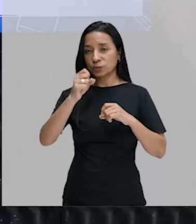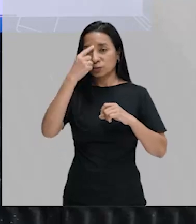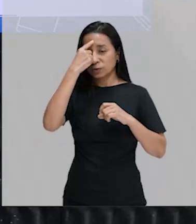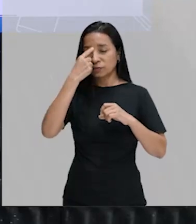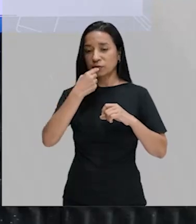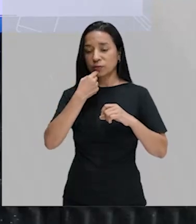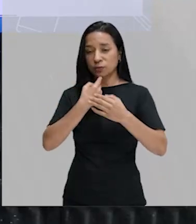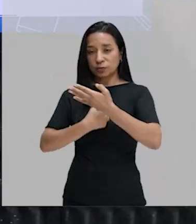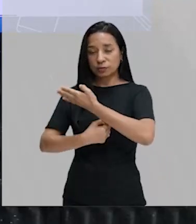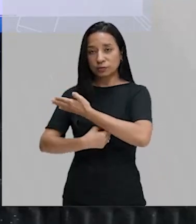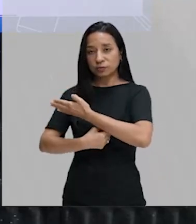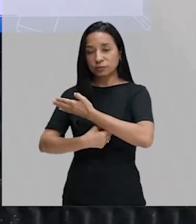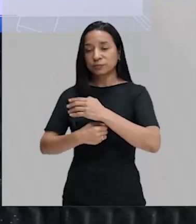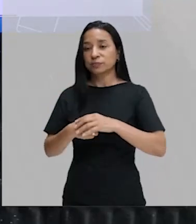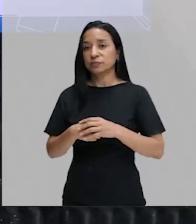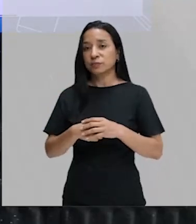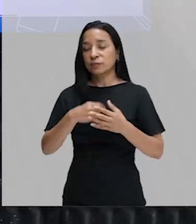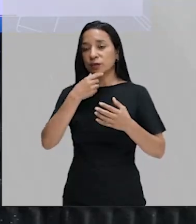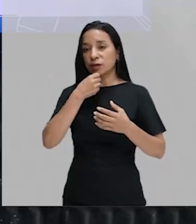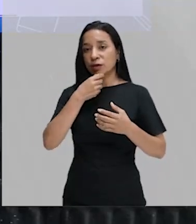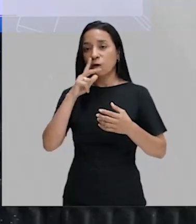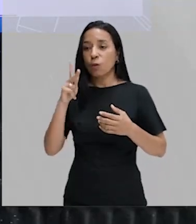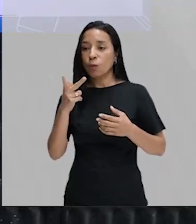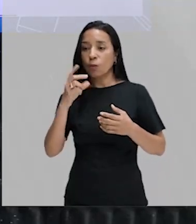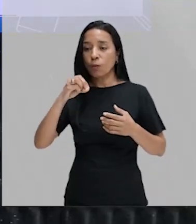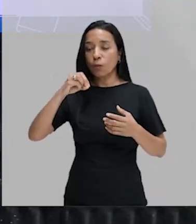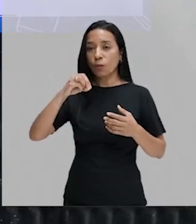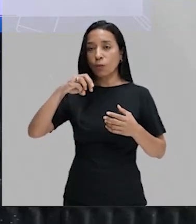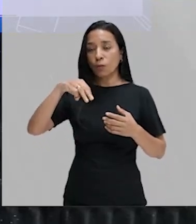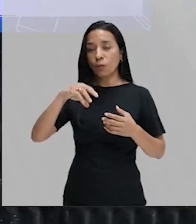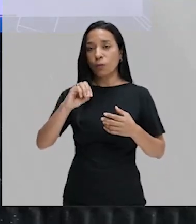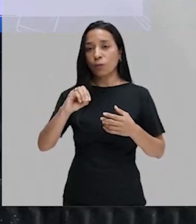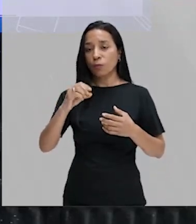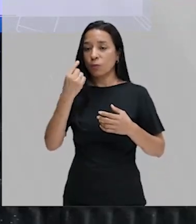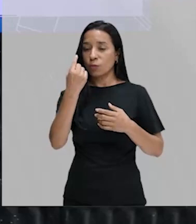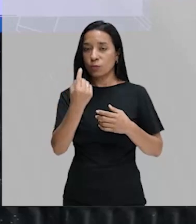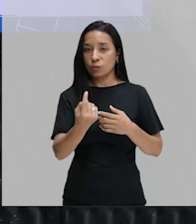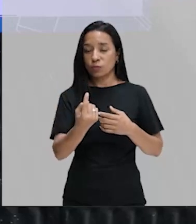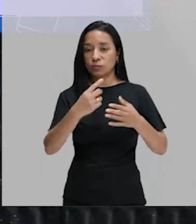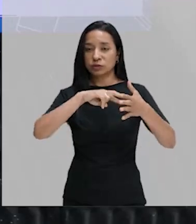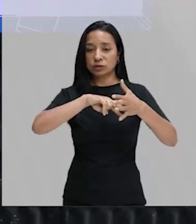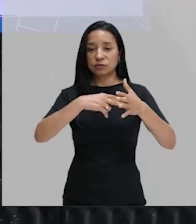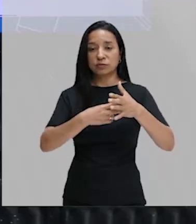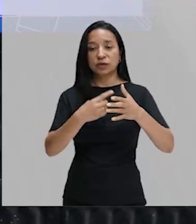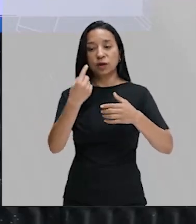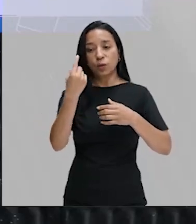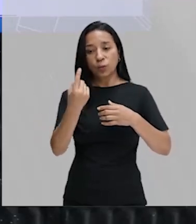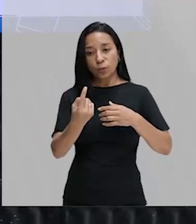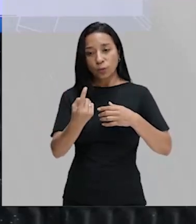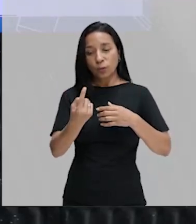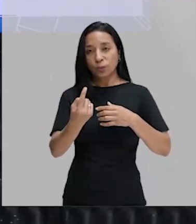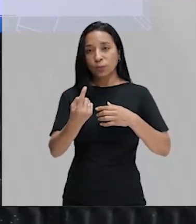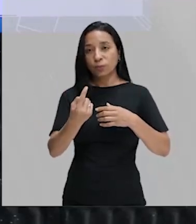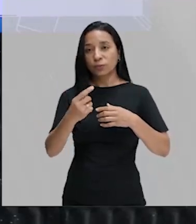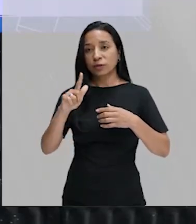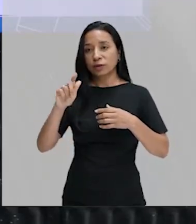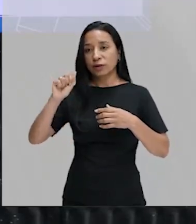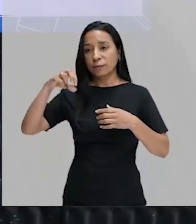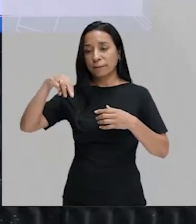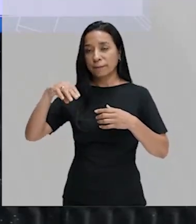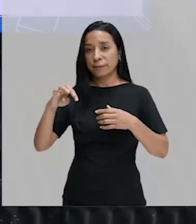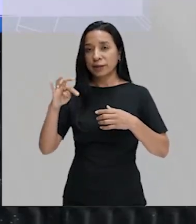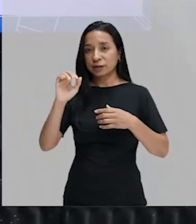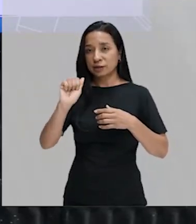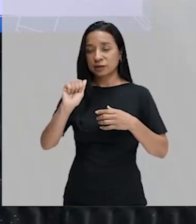O macho, ele é o sexo homogamético. Homo quer dizer um, só forma um único gameta. Então, a gente tem sempre